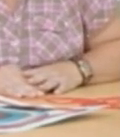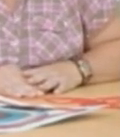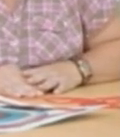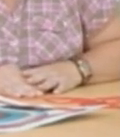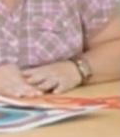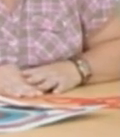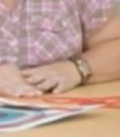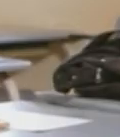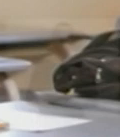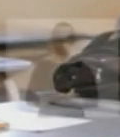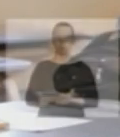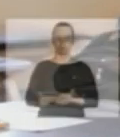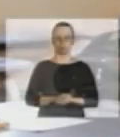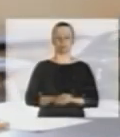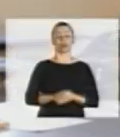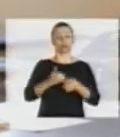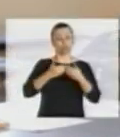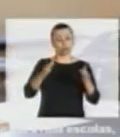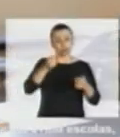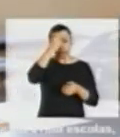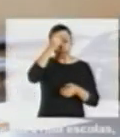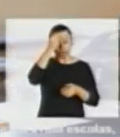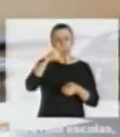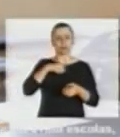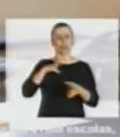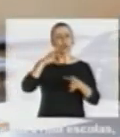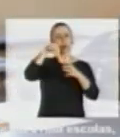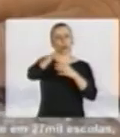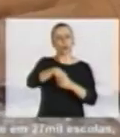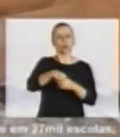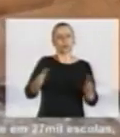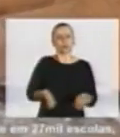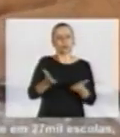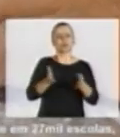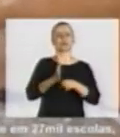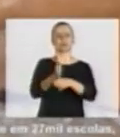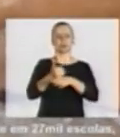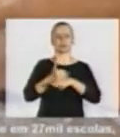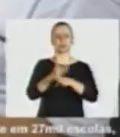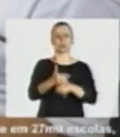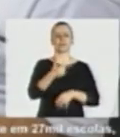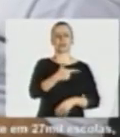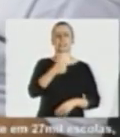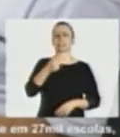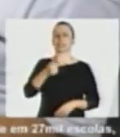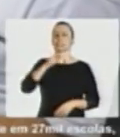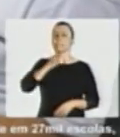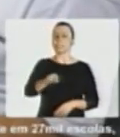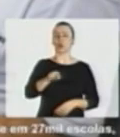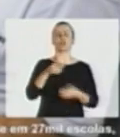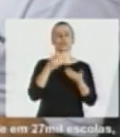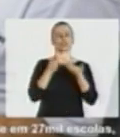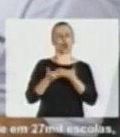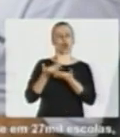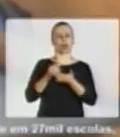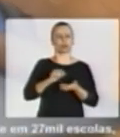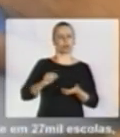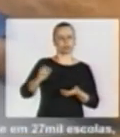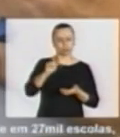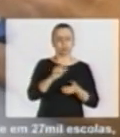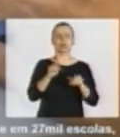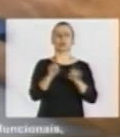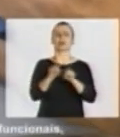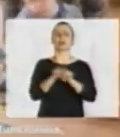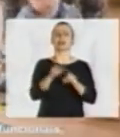colagem em papel e homem escreve em Braile são iniciativa que incluem a promoção de acessibilidade em 27.000